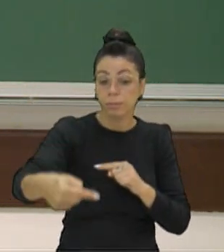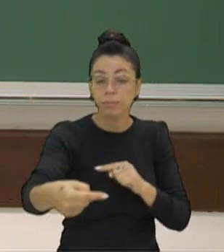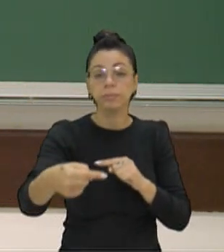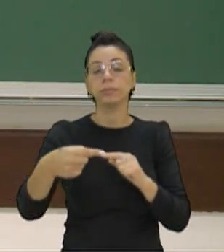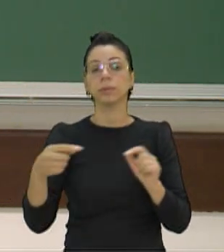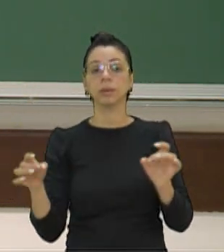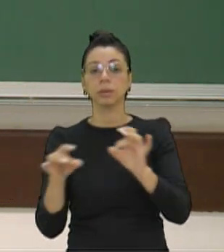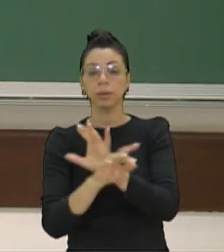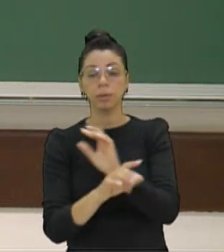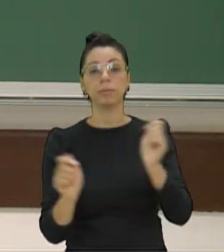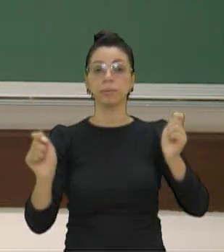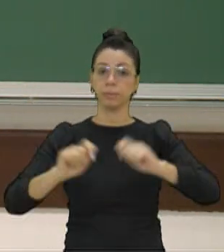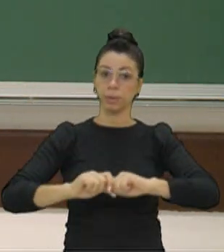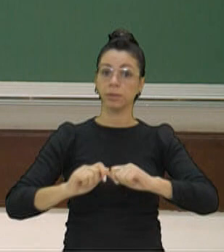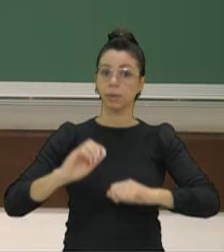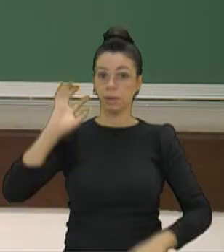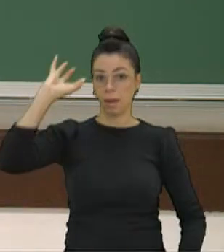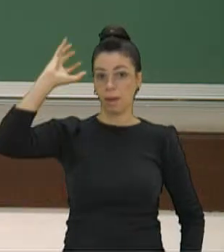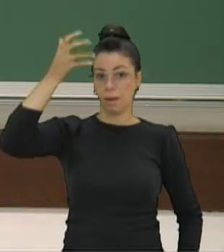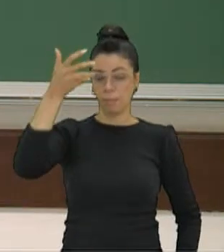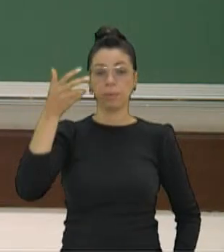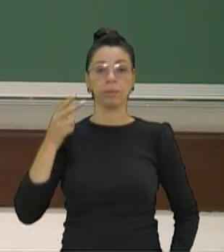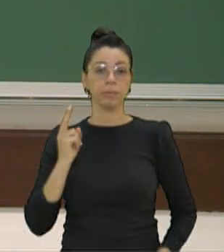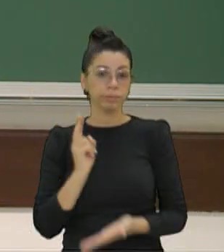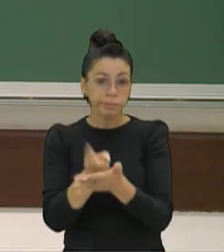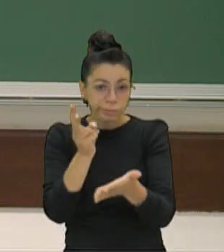gente precisa manter esses cuidados também.